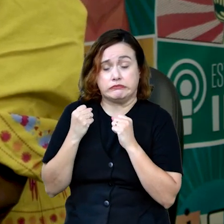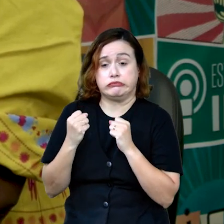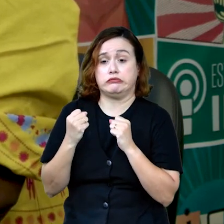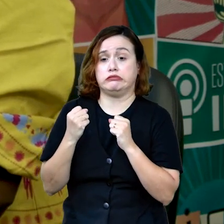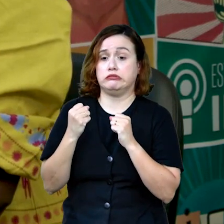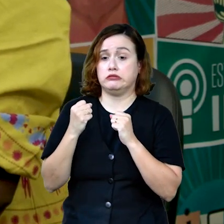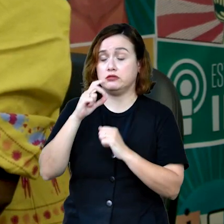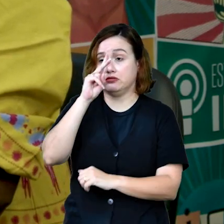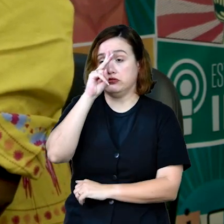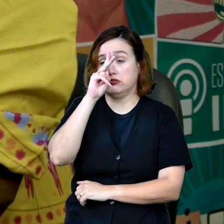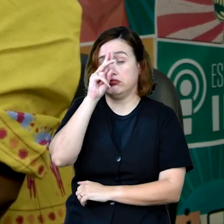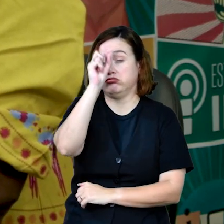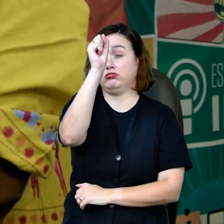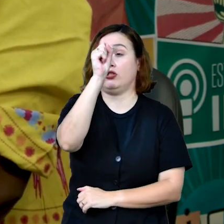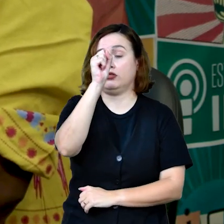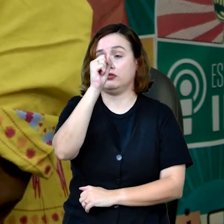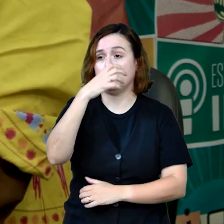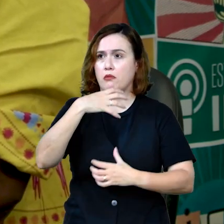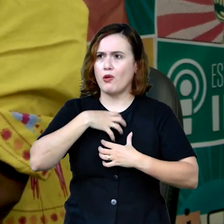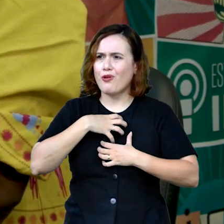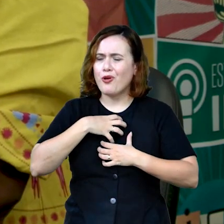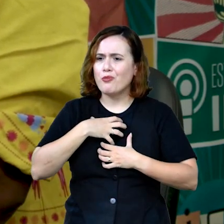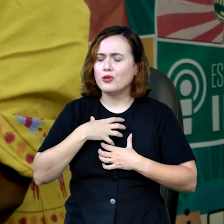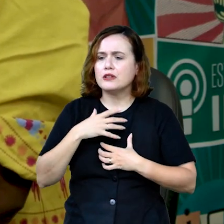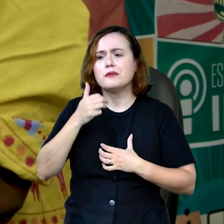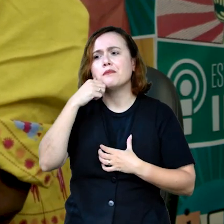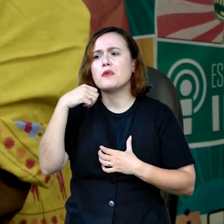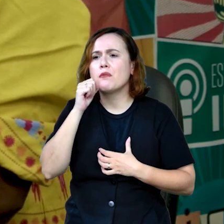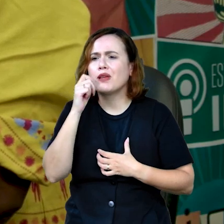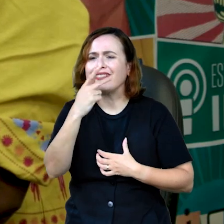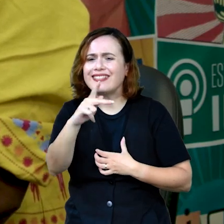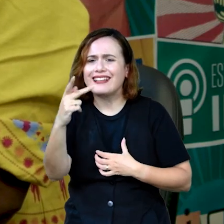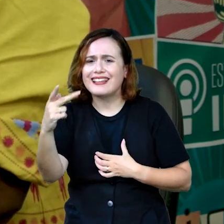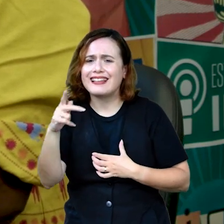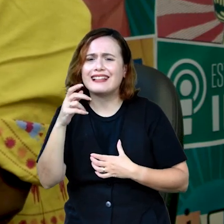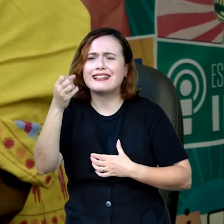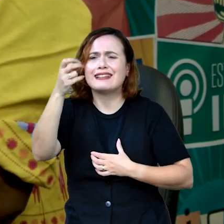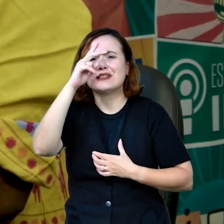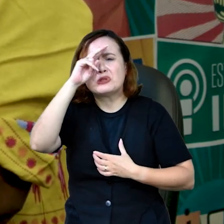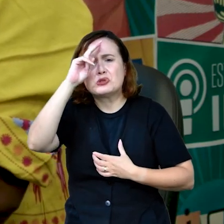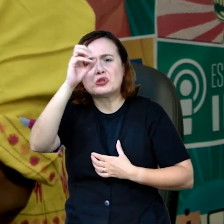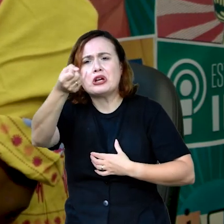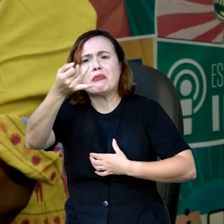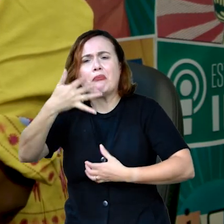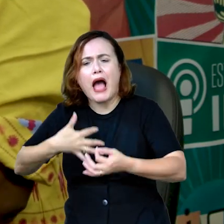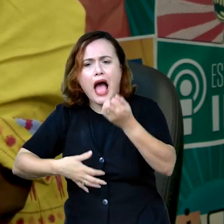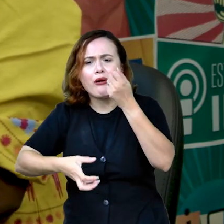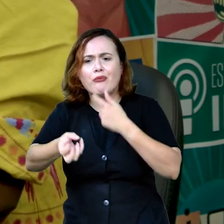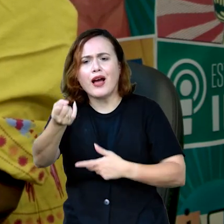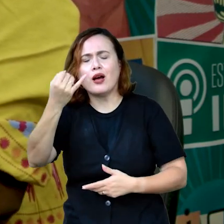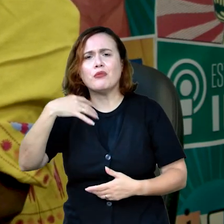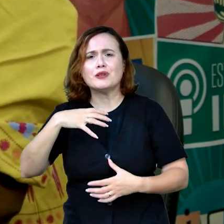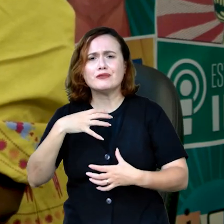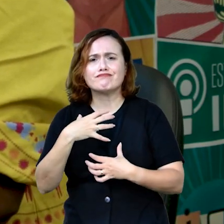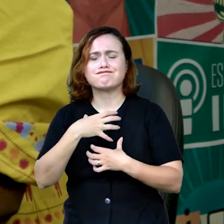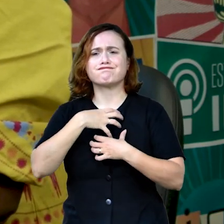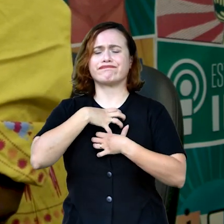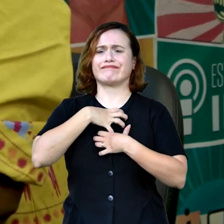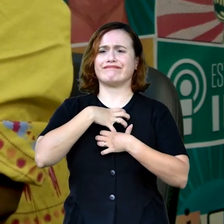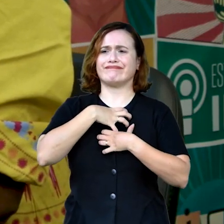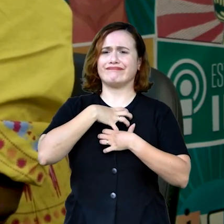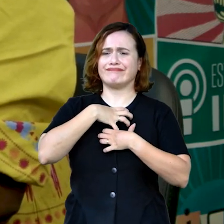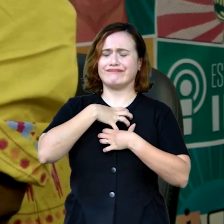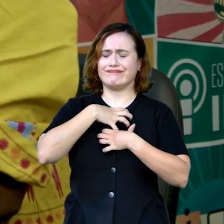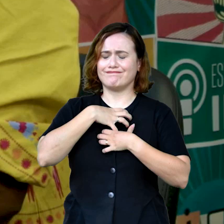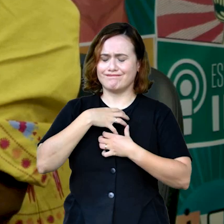ouvir a história daquelas mães me tocou de tal maneira que o meu corpo reagiu. Mas para mim foi muito importante porque a força e a coragem dessas mulheres é uma coisa que